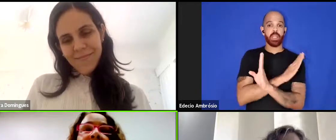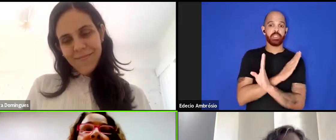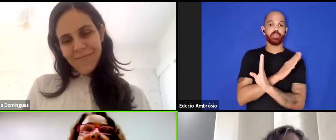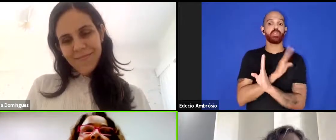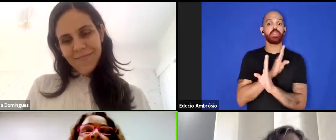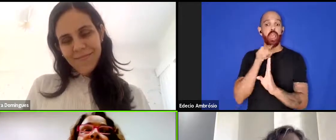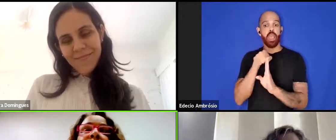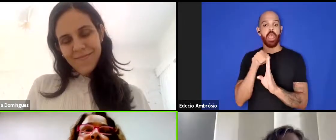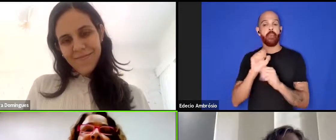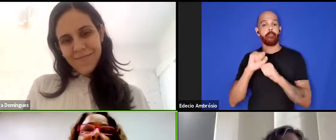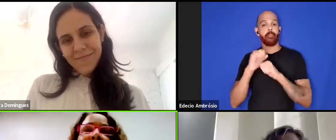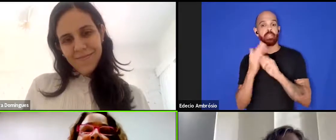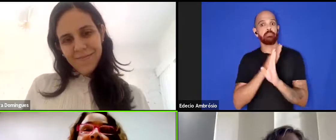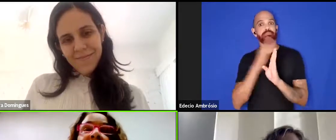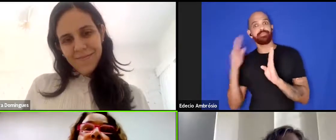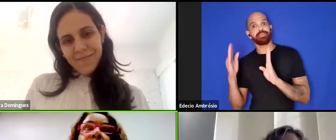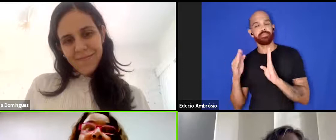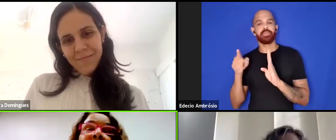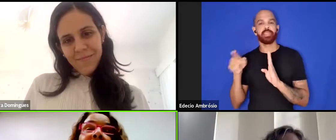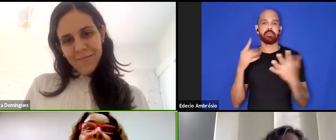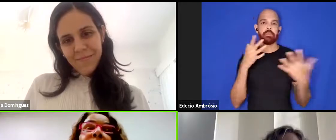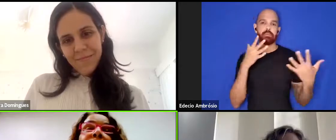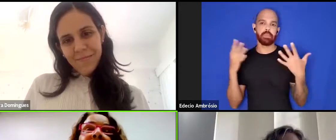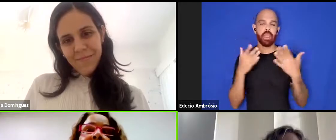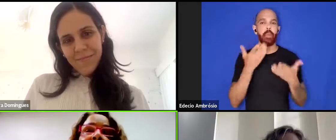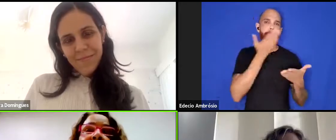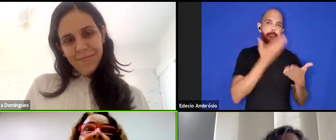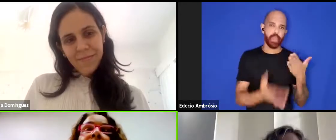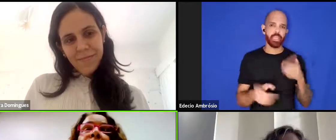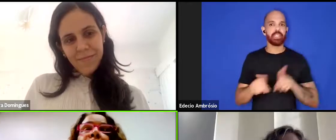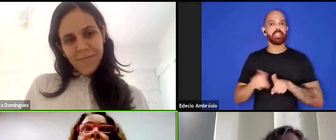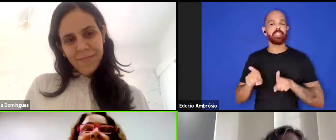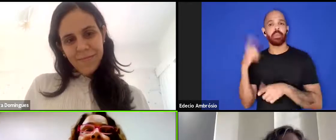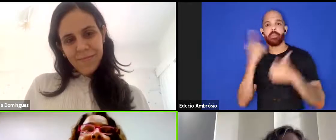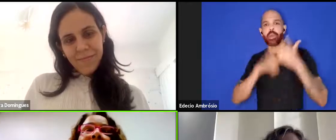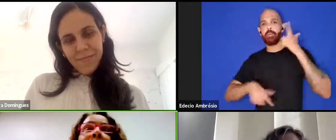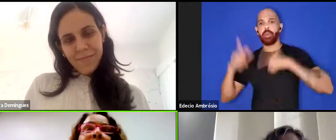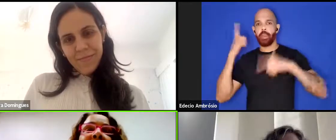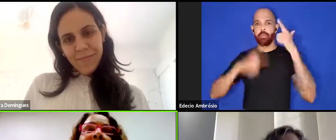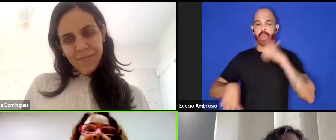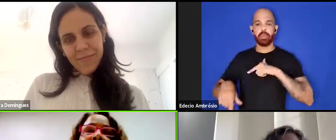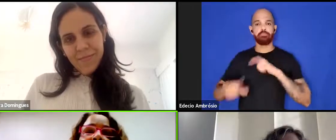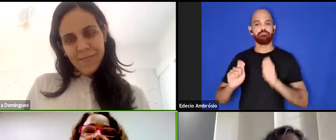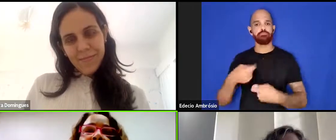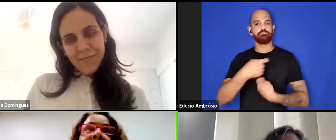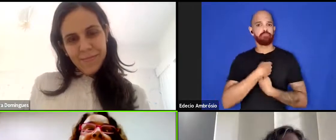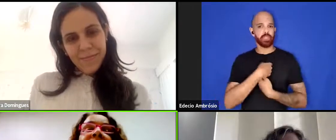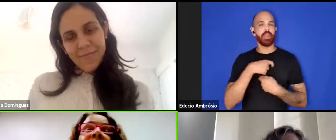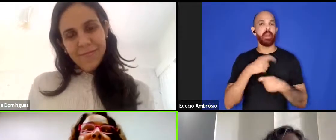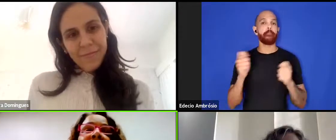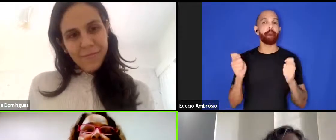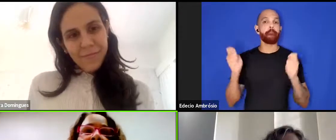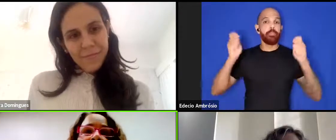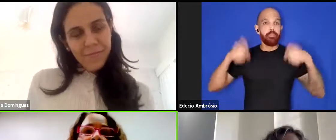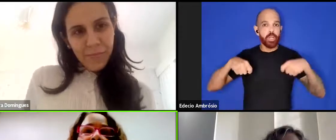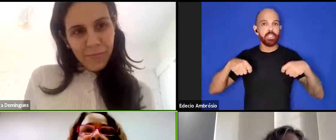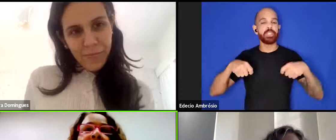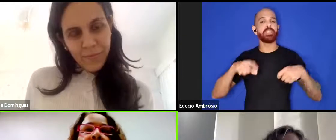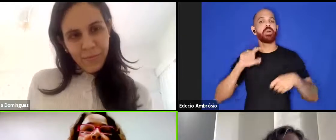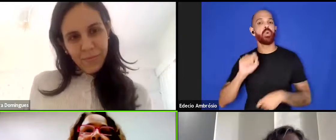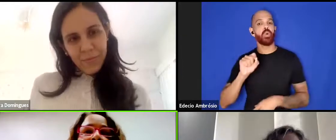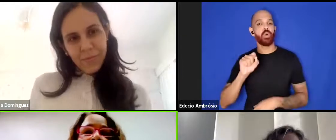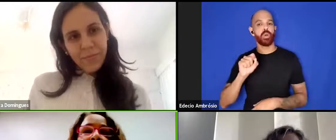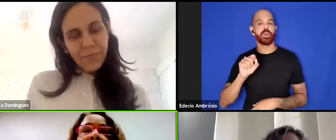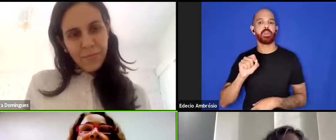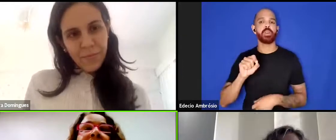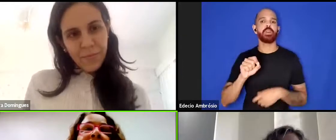impasses, se ela nos trouxe perda, ela nos trouxe também muitos ganhos, nos trouxe a possibilidade de não deixarmos